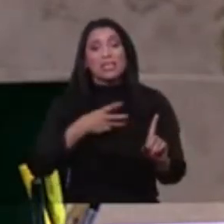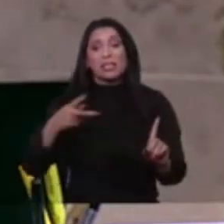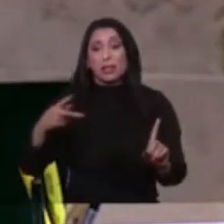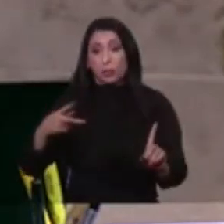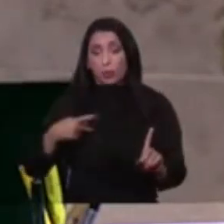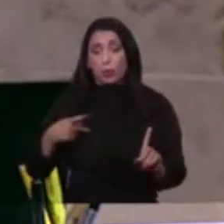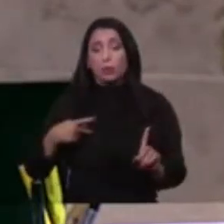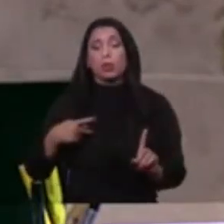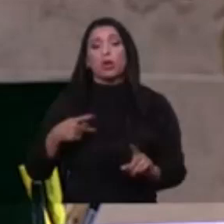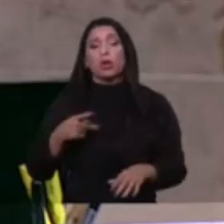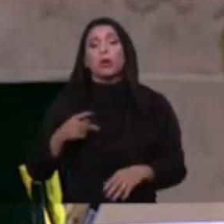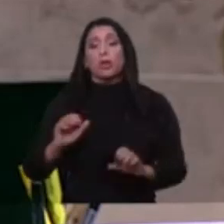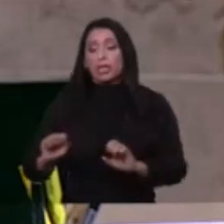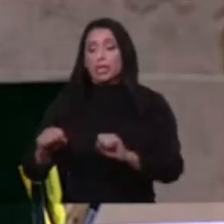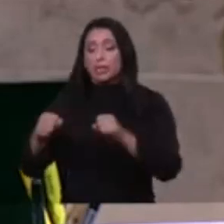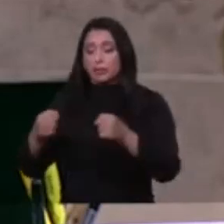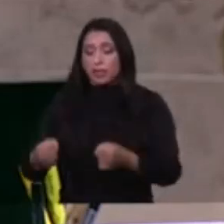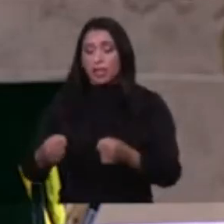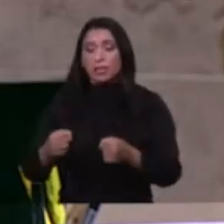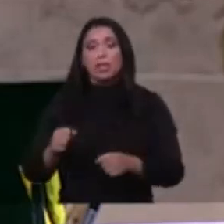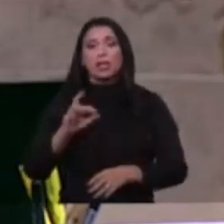Público Federal e pela defesa.